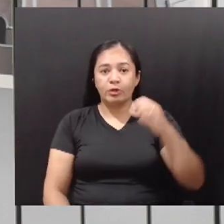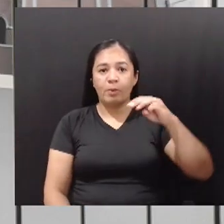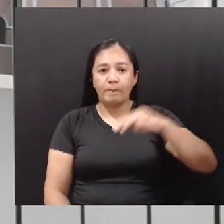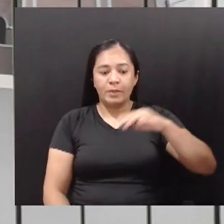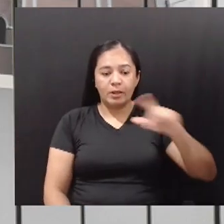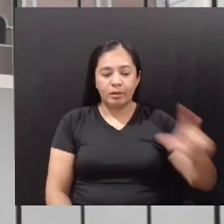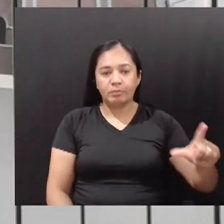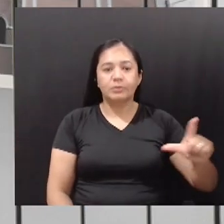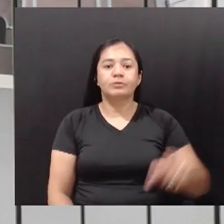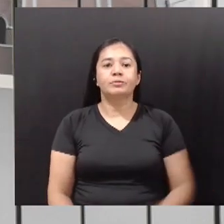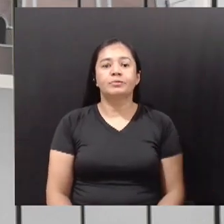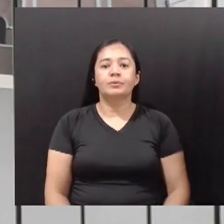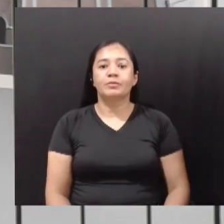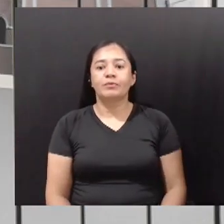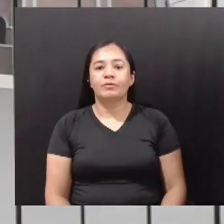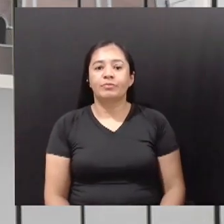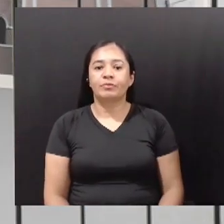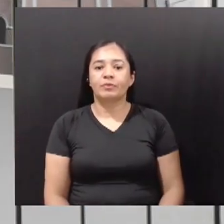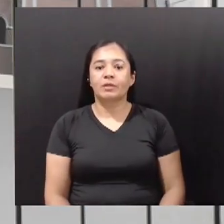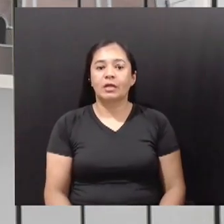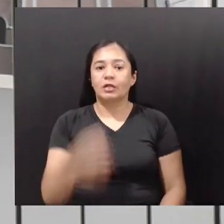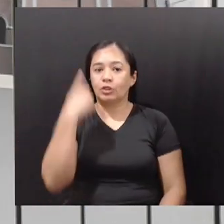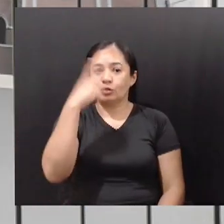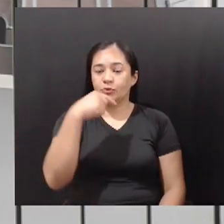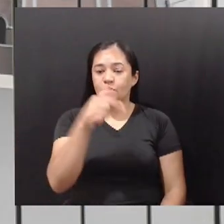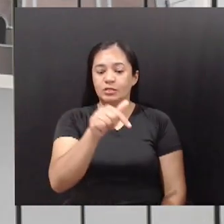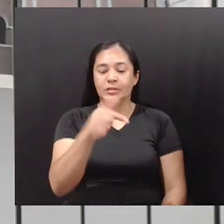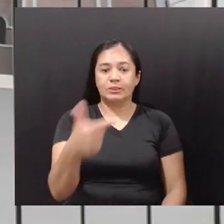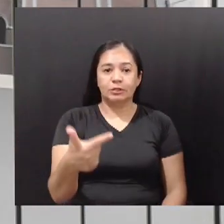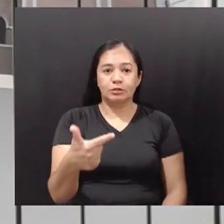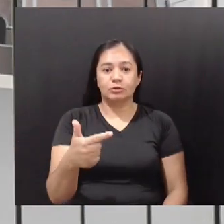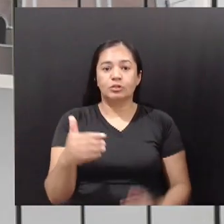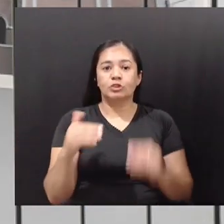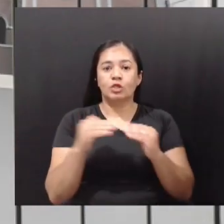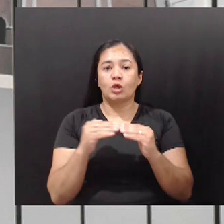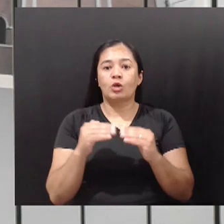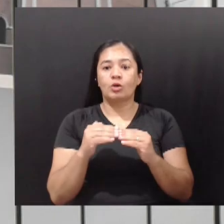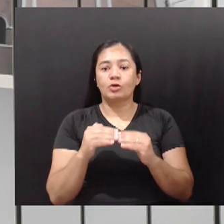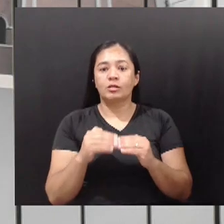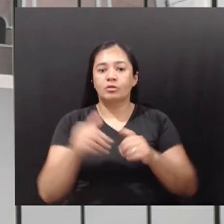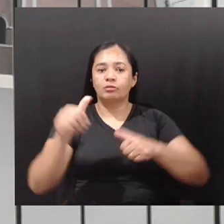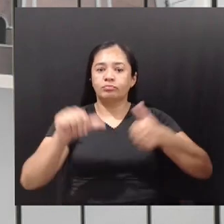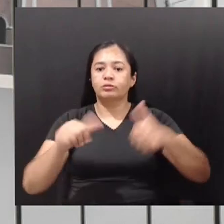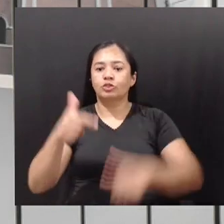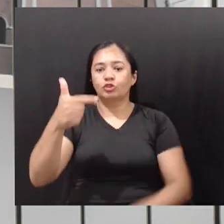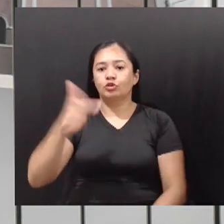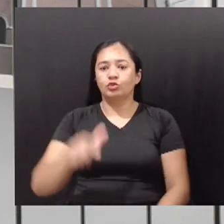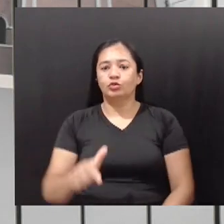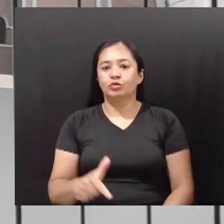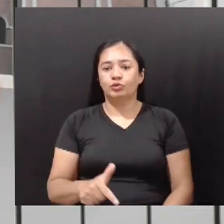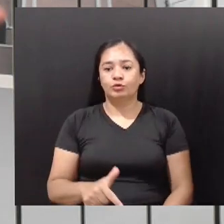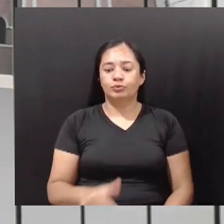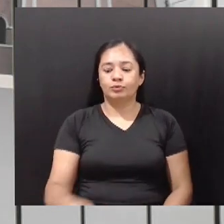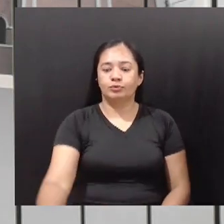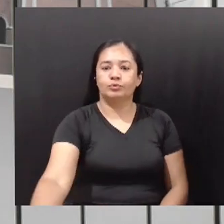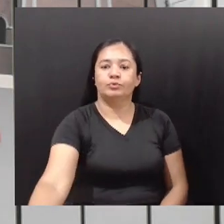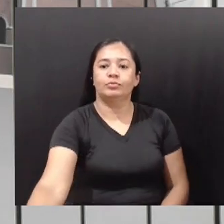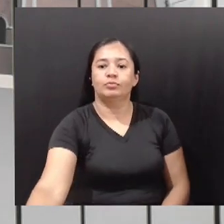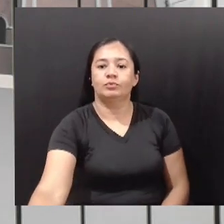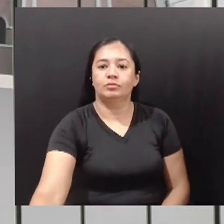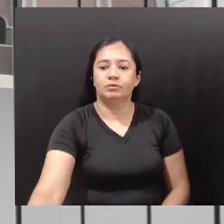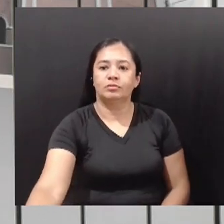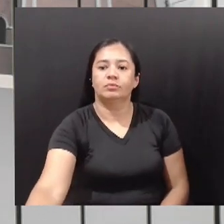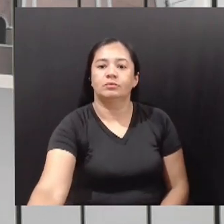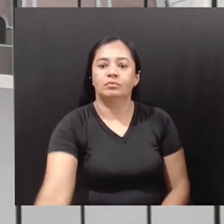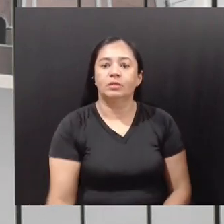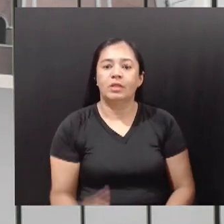em 72 horas. A medida vai ser reavaliada após 24 horas. Daqui a pouco